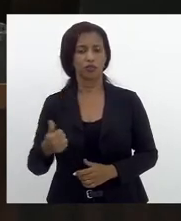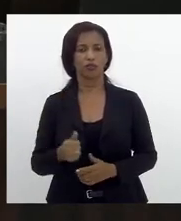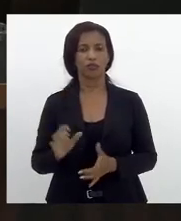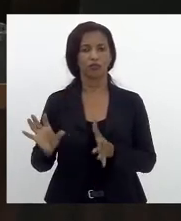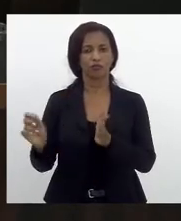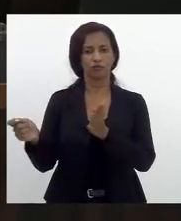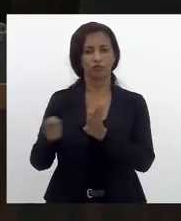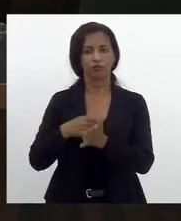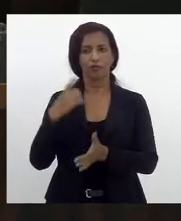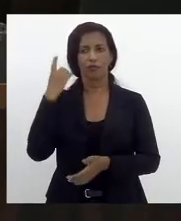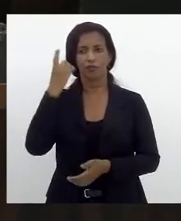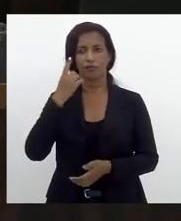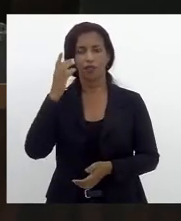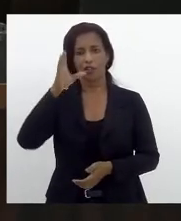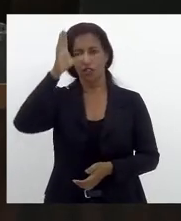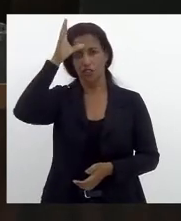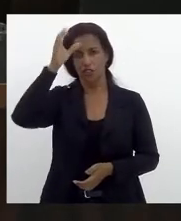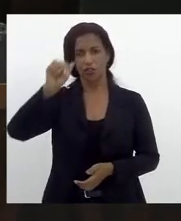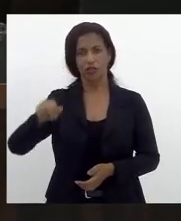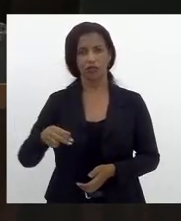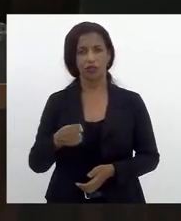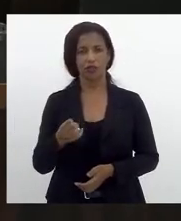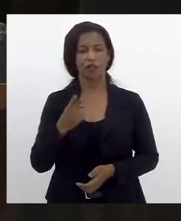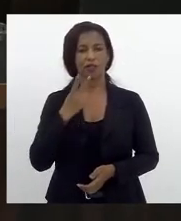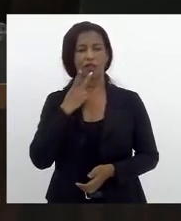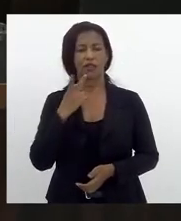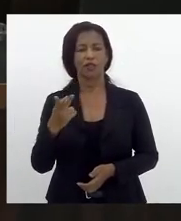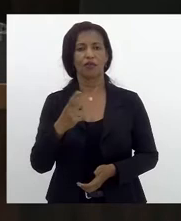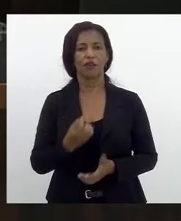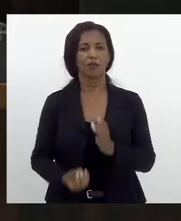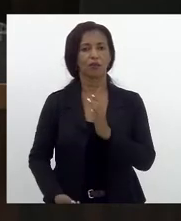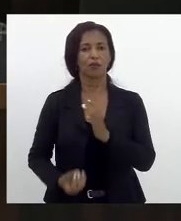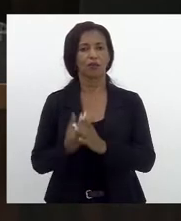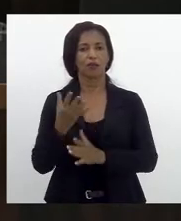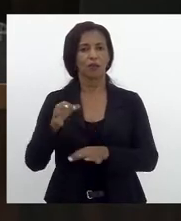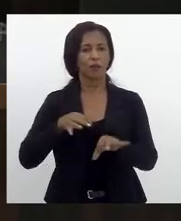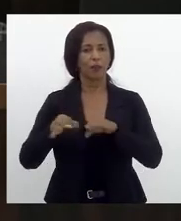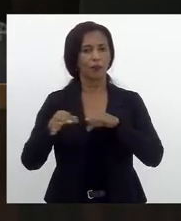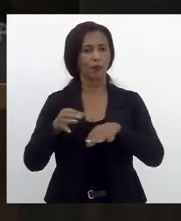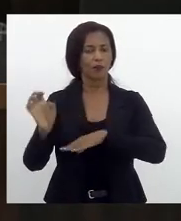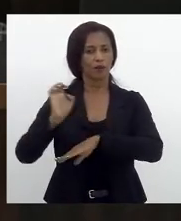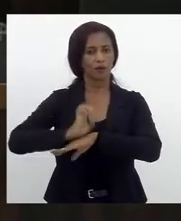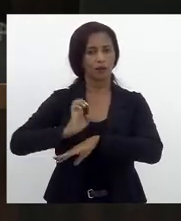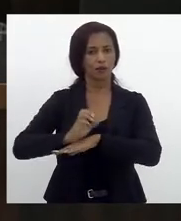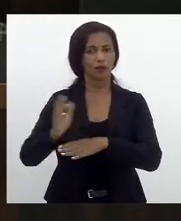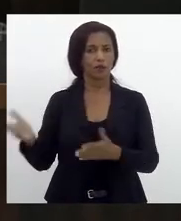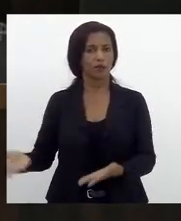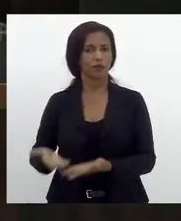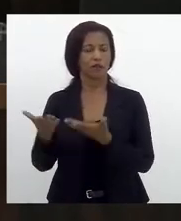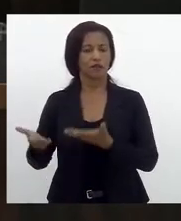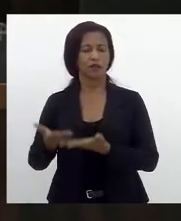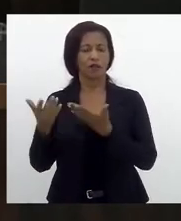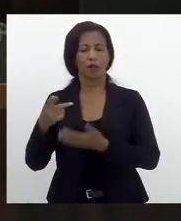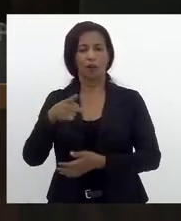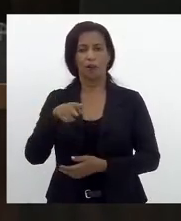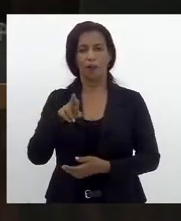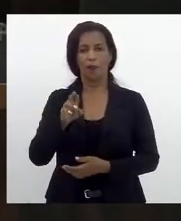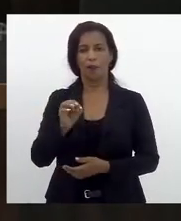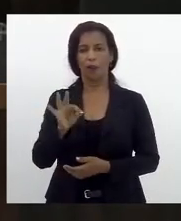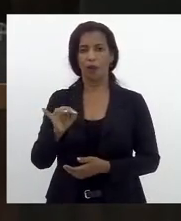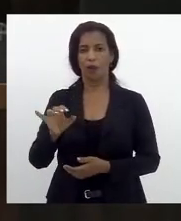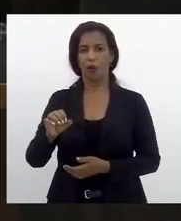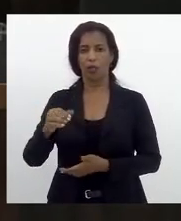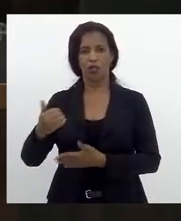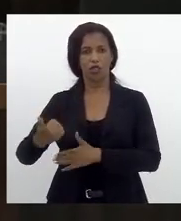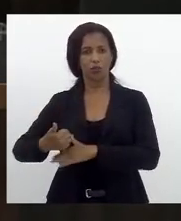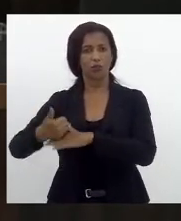de autoria da deputada Tia Ju, que dispõe sobre a criação do Programa Estadual de Incentivo ao Protagonismo das